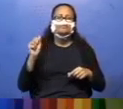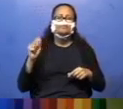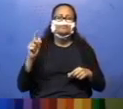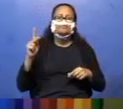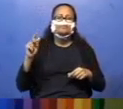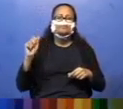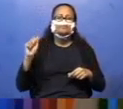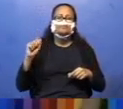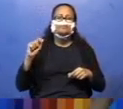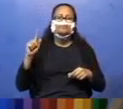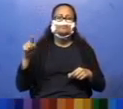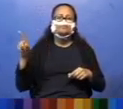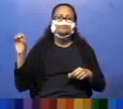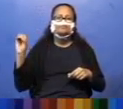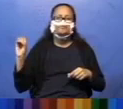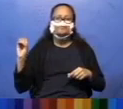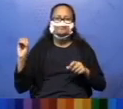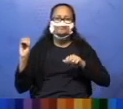Japão.